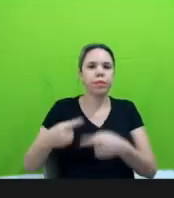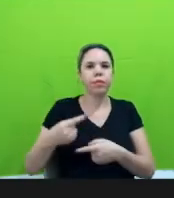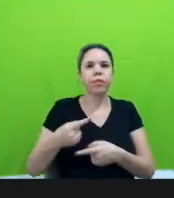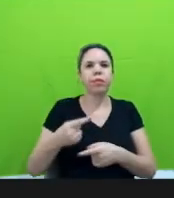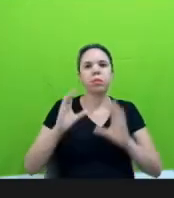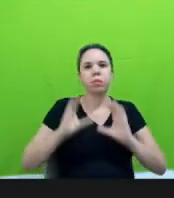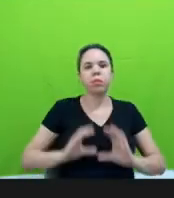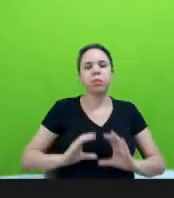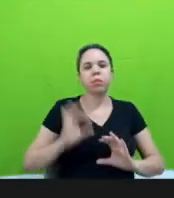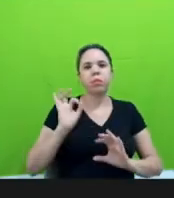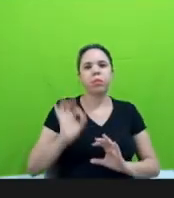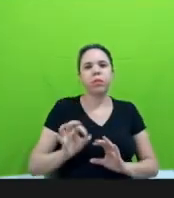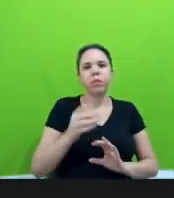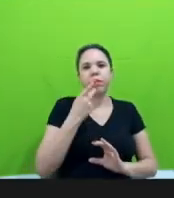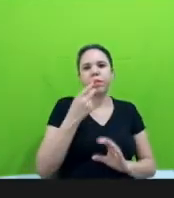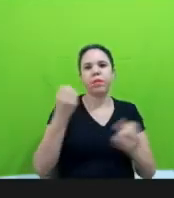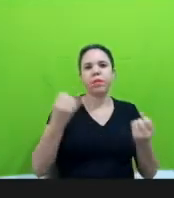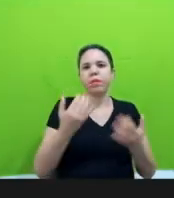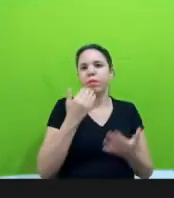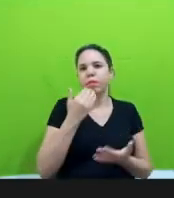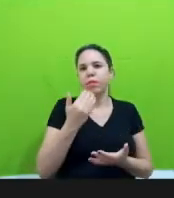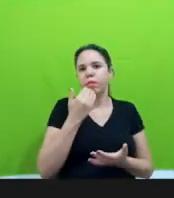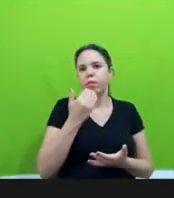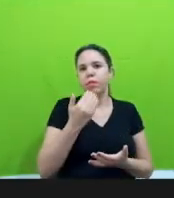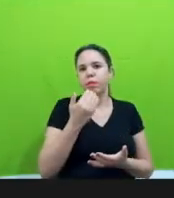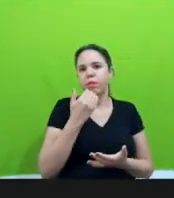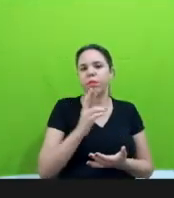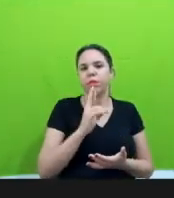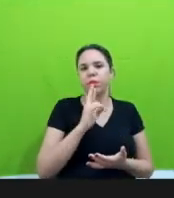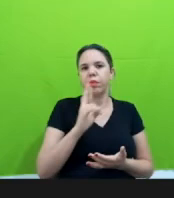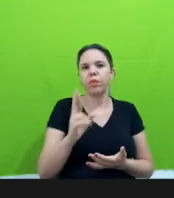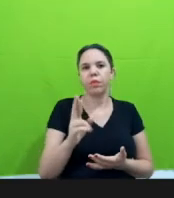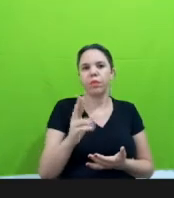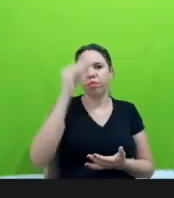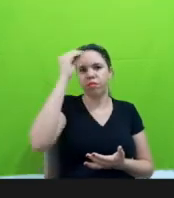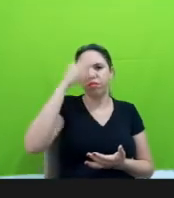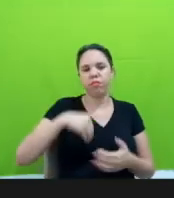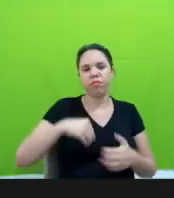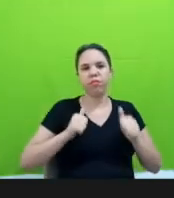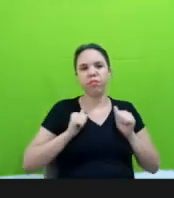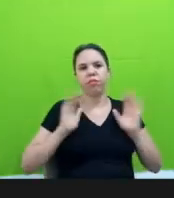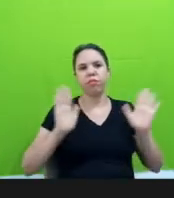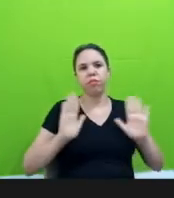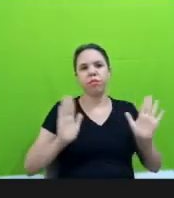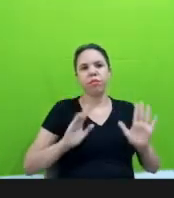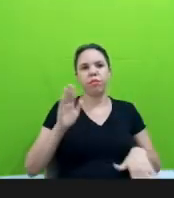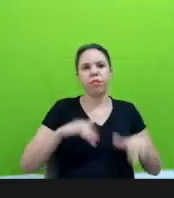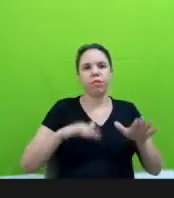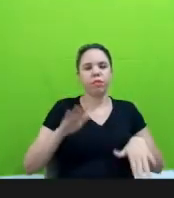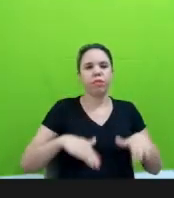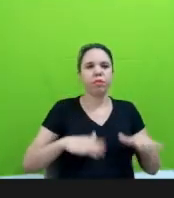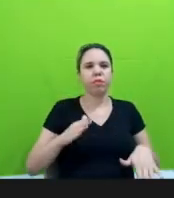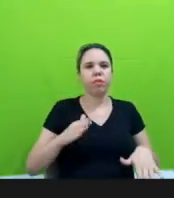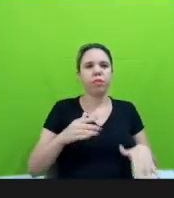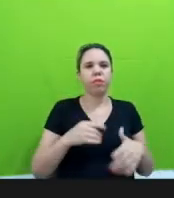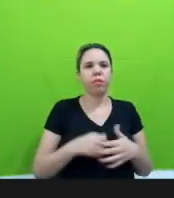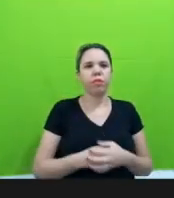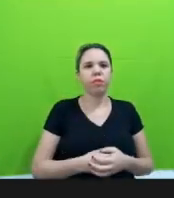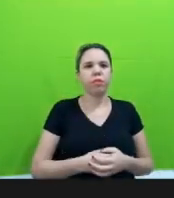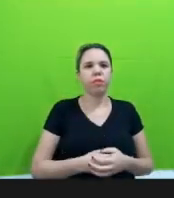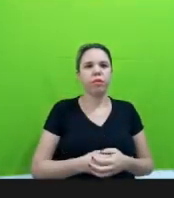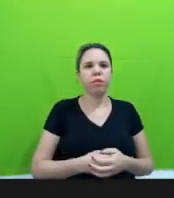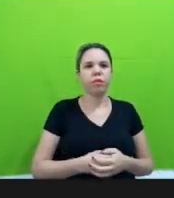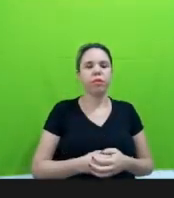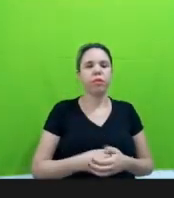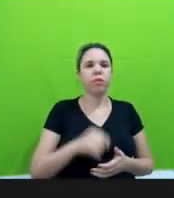Ele fala de pedidos, na verdade, respondidos de forma preguiçosa, né? Na verdade, às vezes são casos esdrúxulos mesmo de uso de